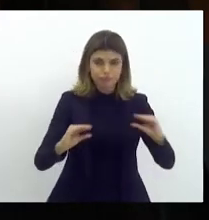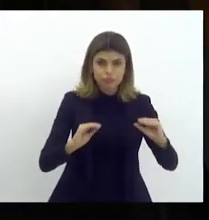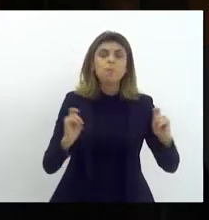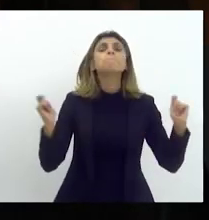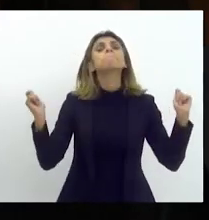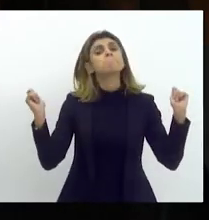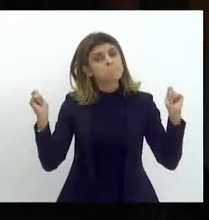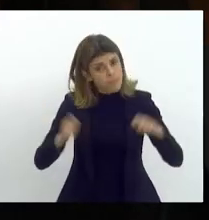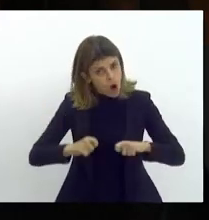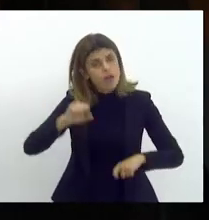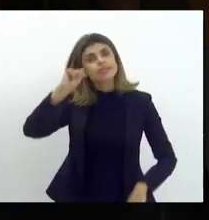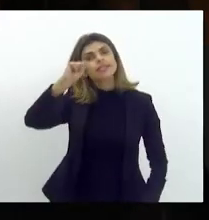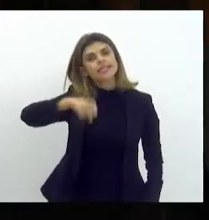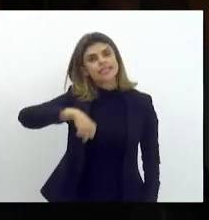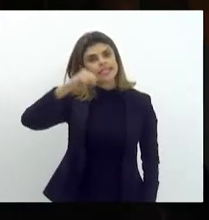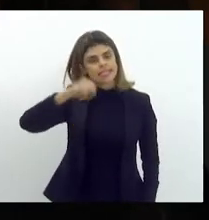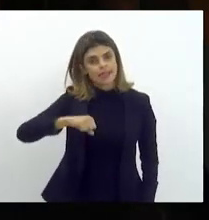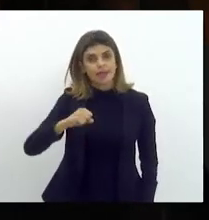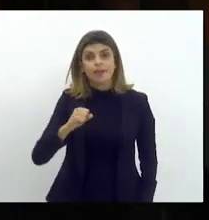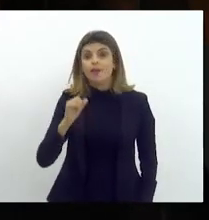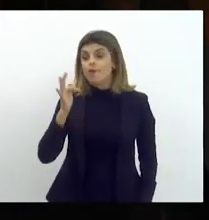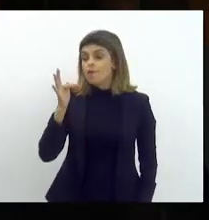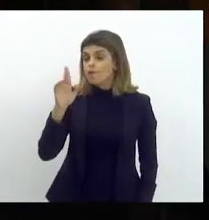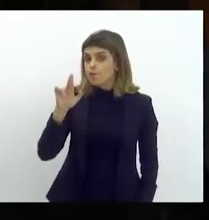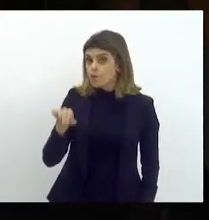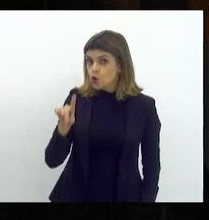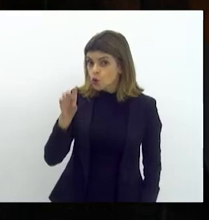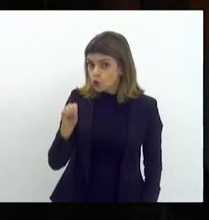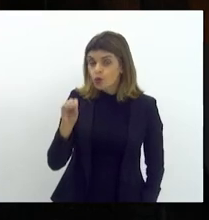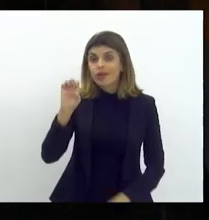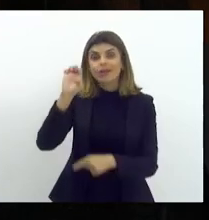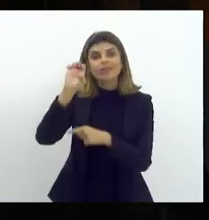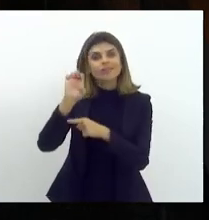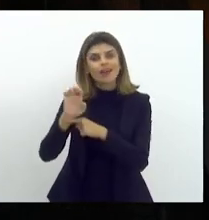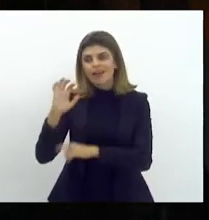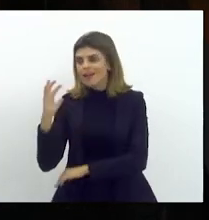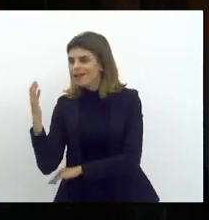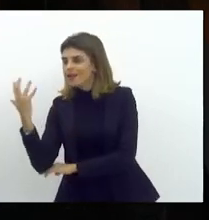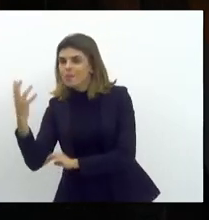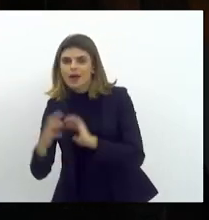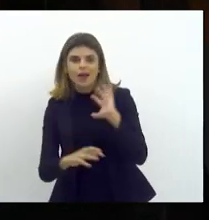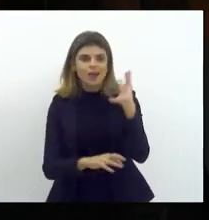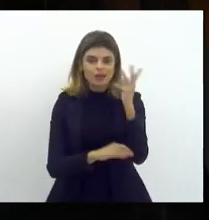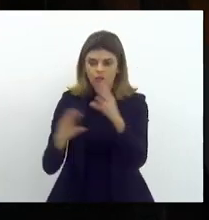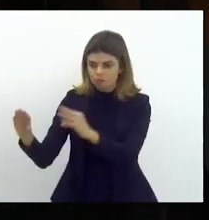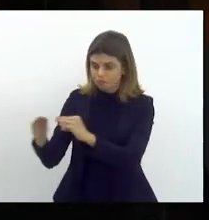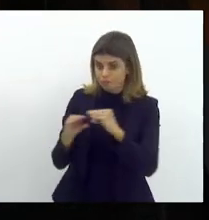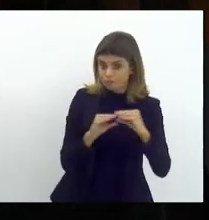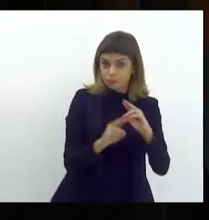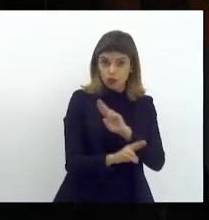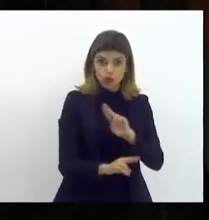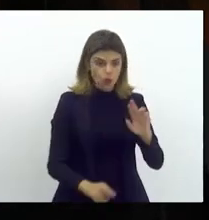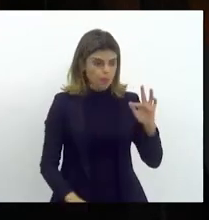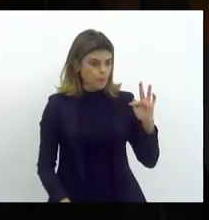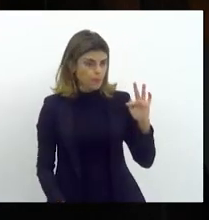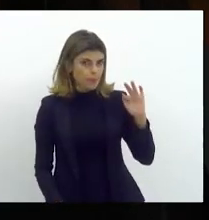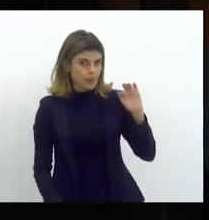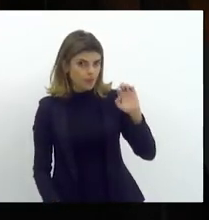Advir do fundo Estadual de conservação ambiental e desenvolvimento urbano fecan